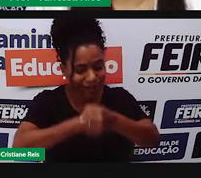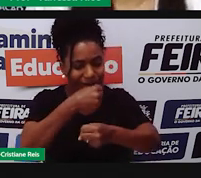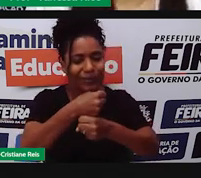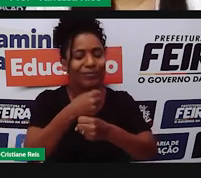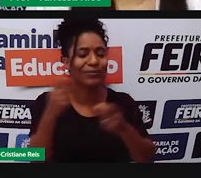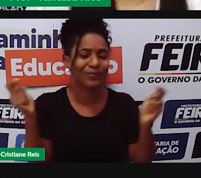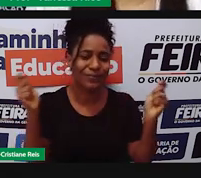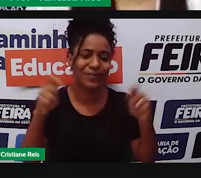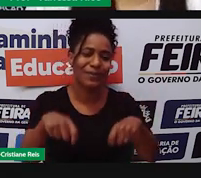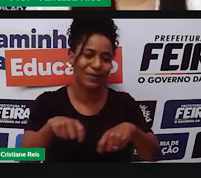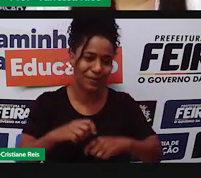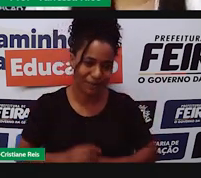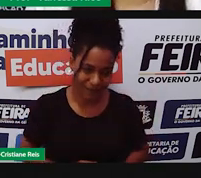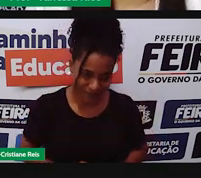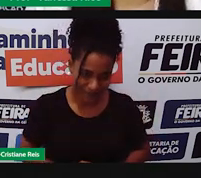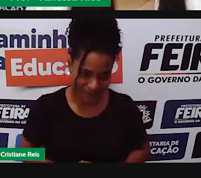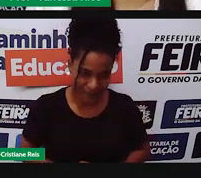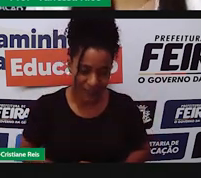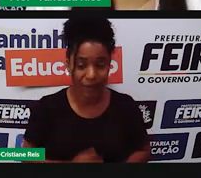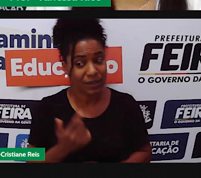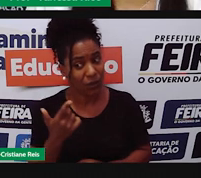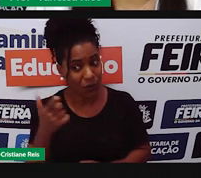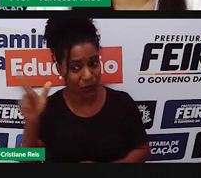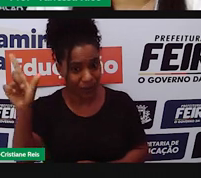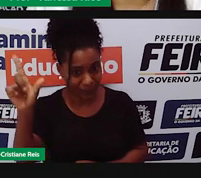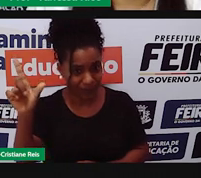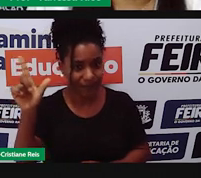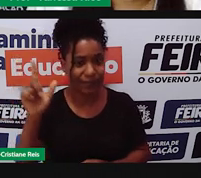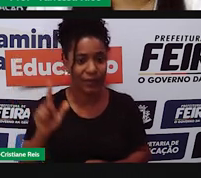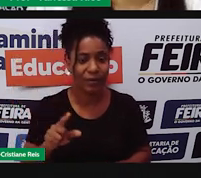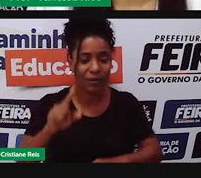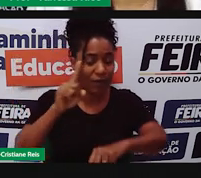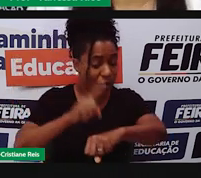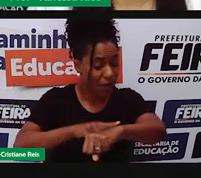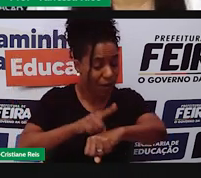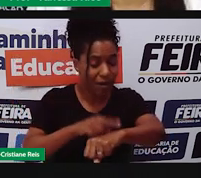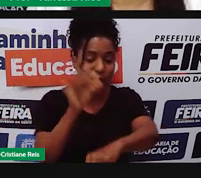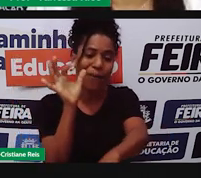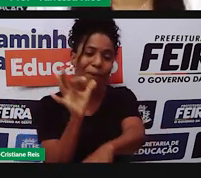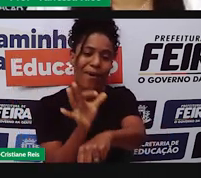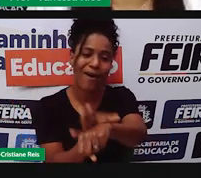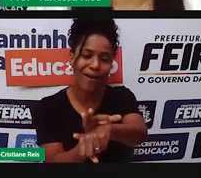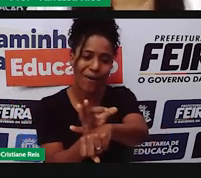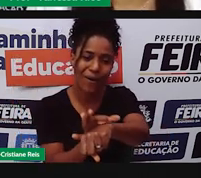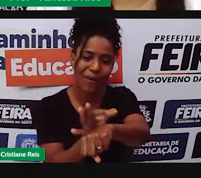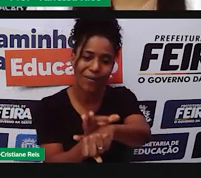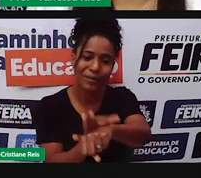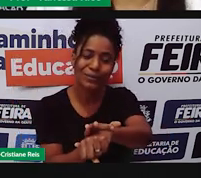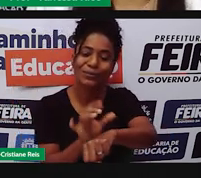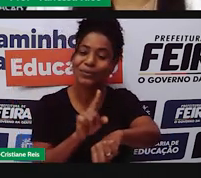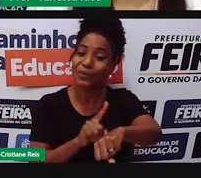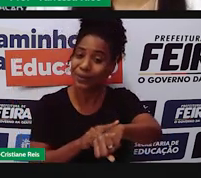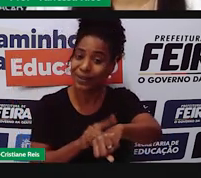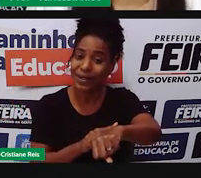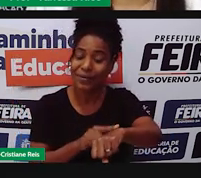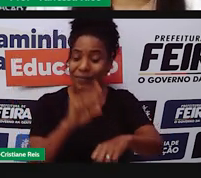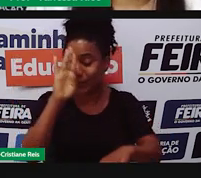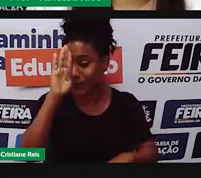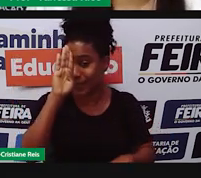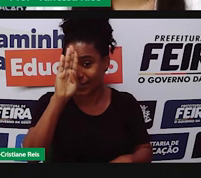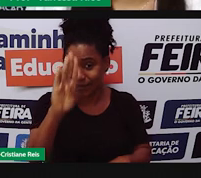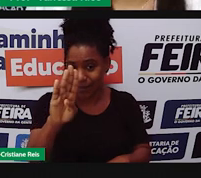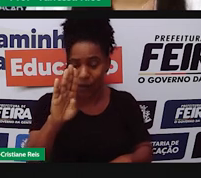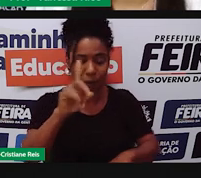são outras unidades de medida. Quando a gente fala em relógio, a gente está falando aí principalmente